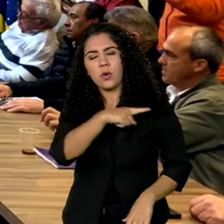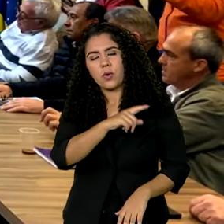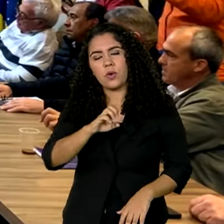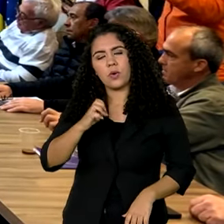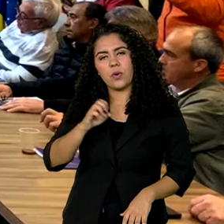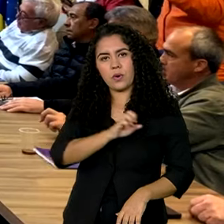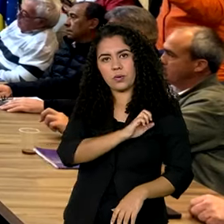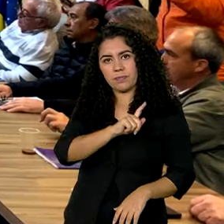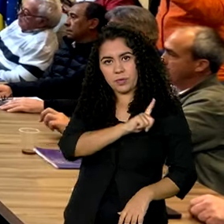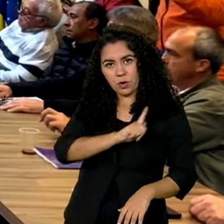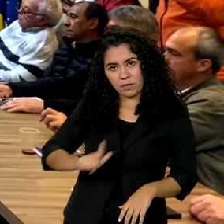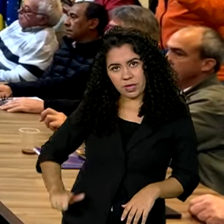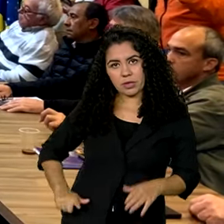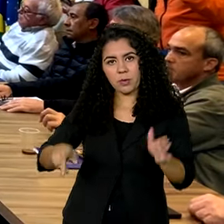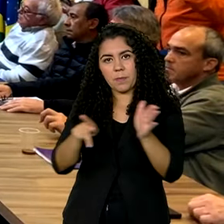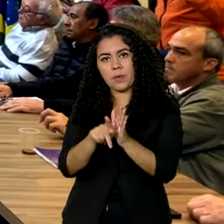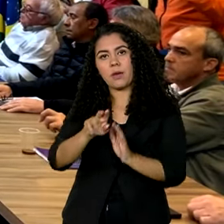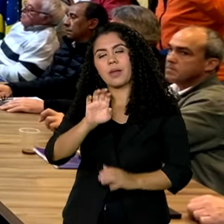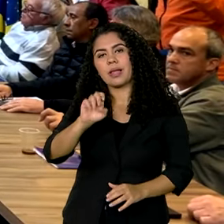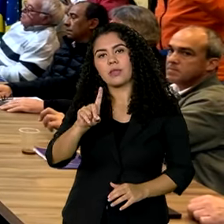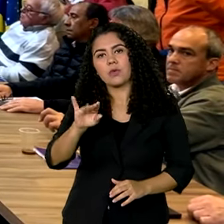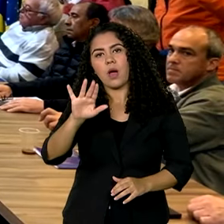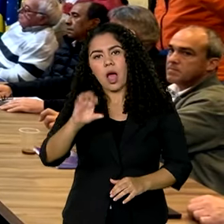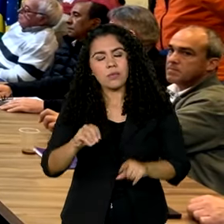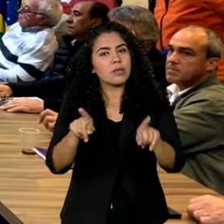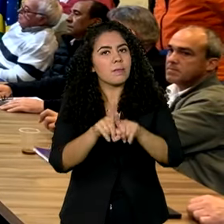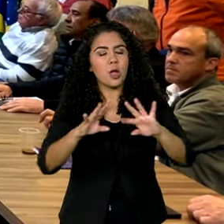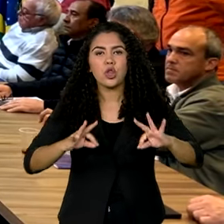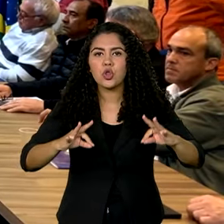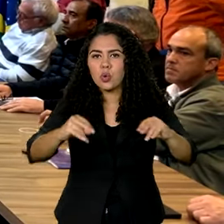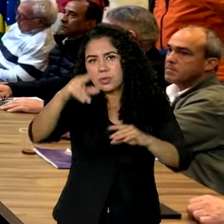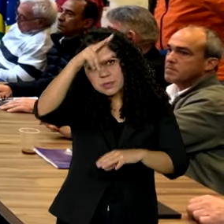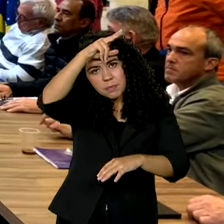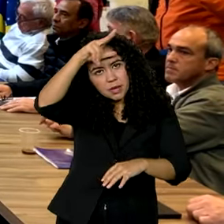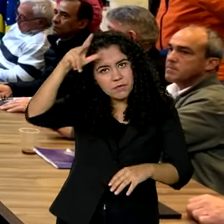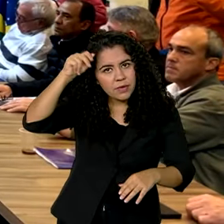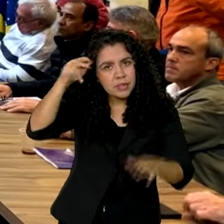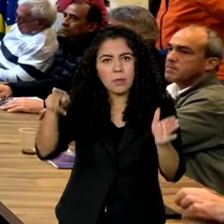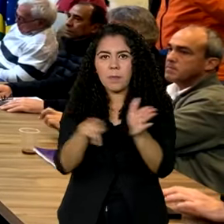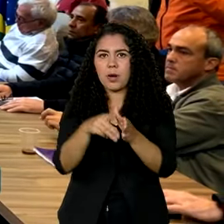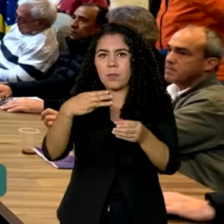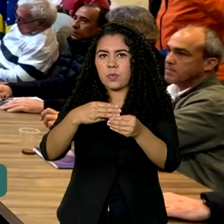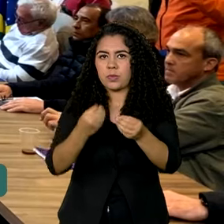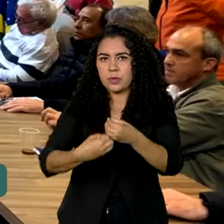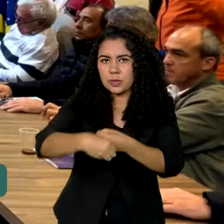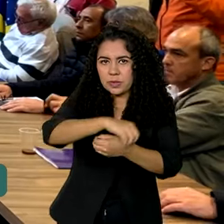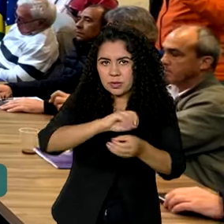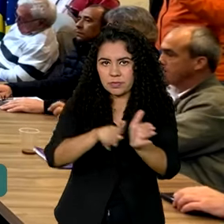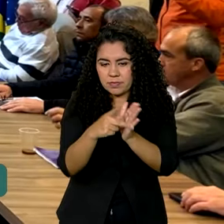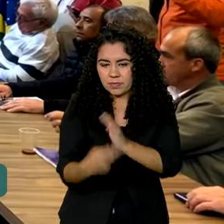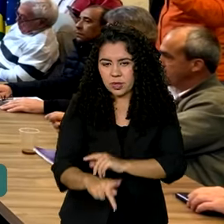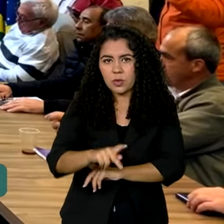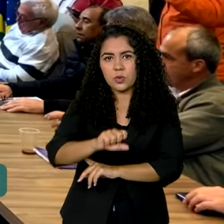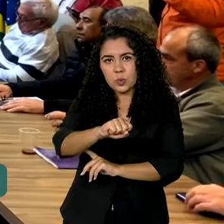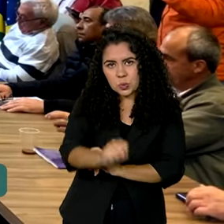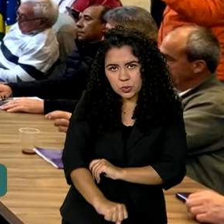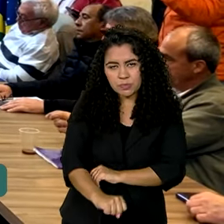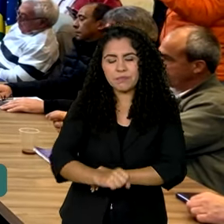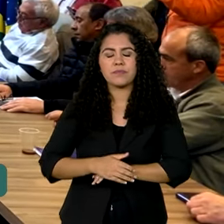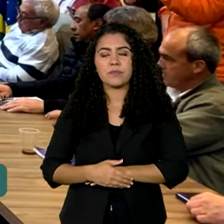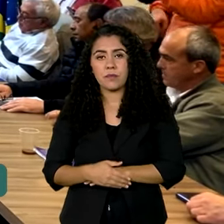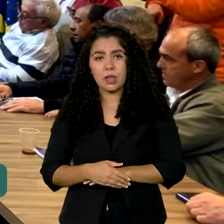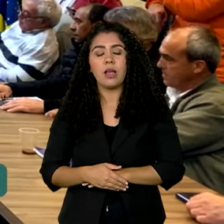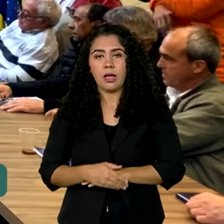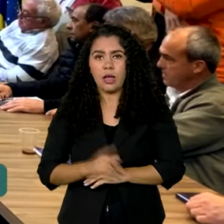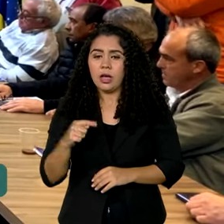e de todas as prefeituras do estado do Rio Grande do Sul. Nós temos hoje